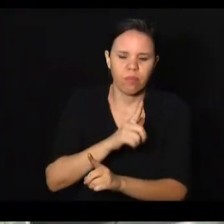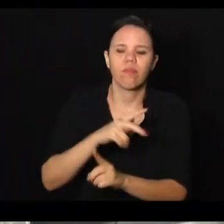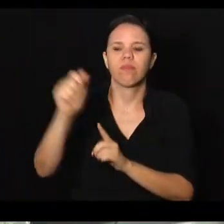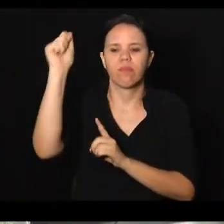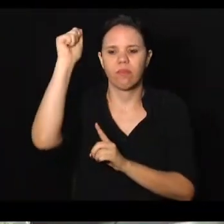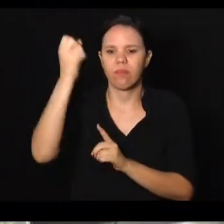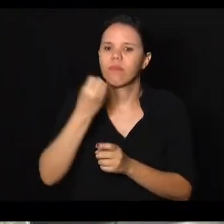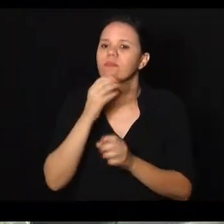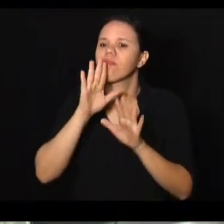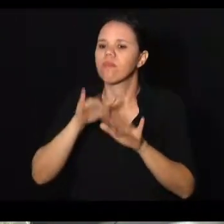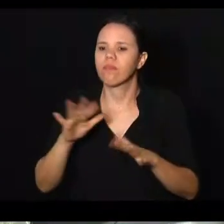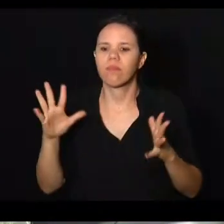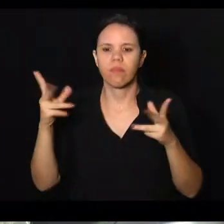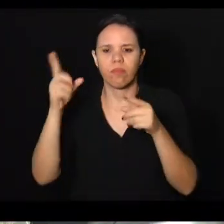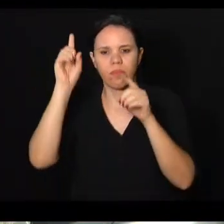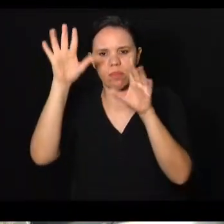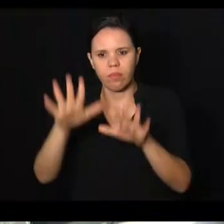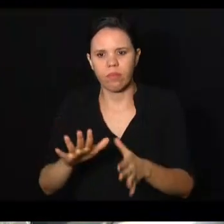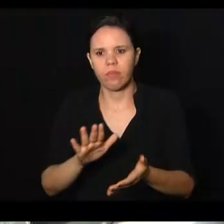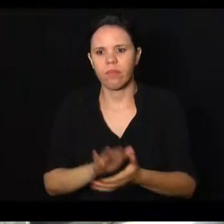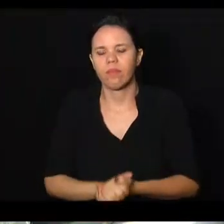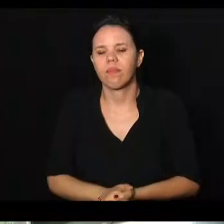uma boa tarde a todos e que Deus abençoe.